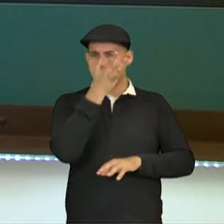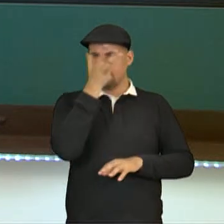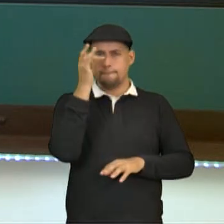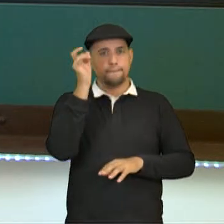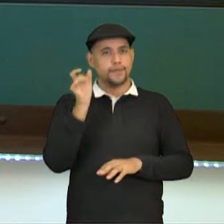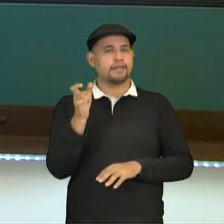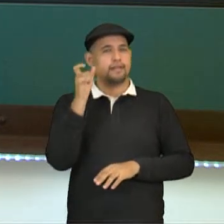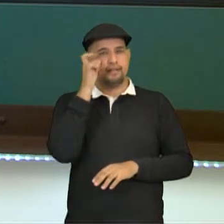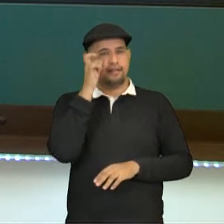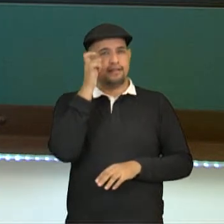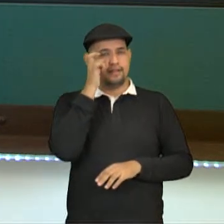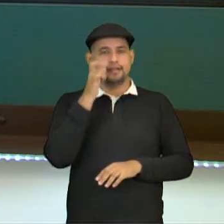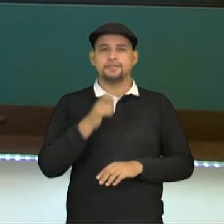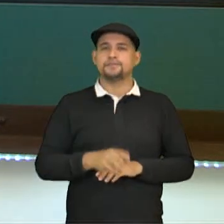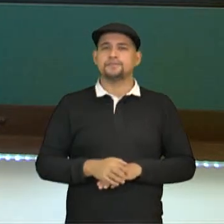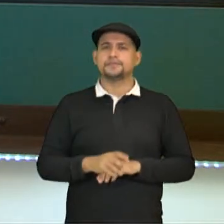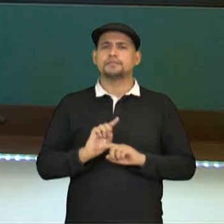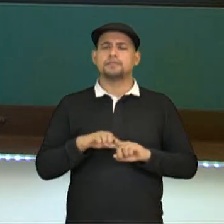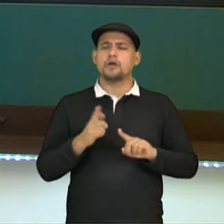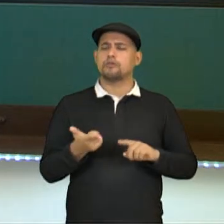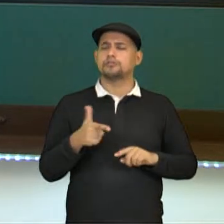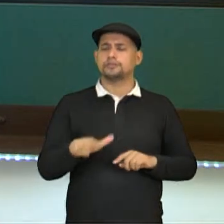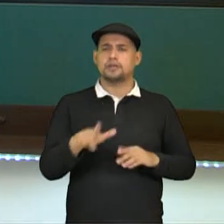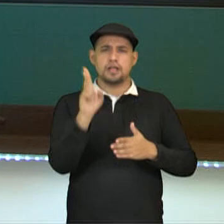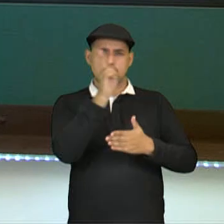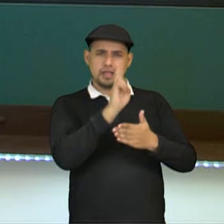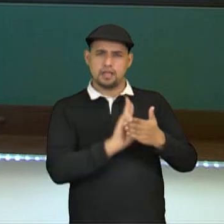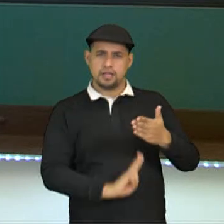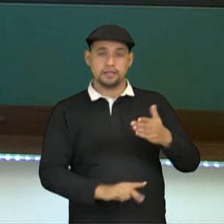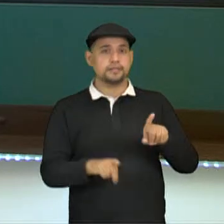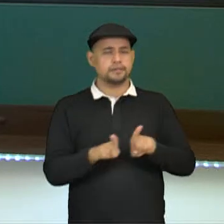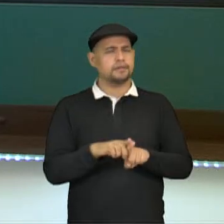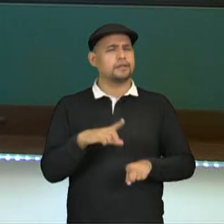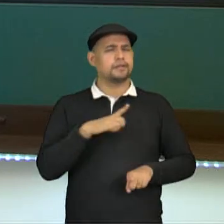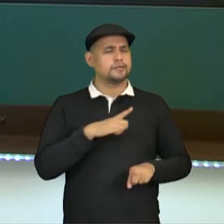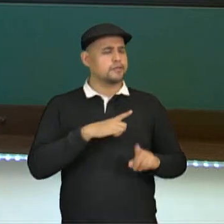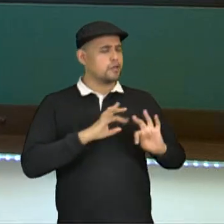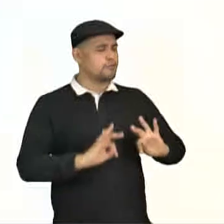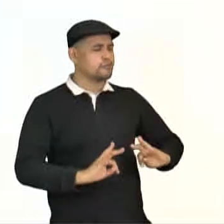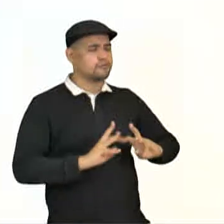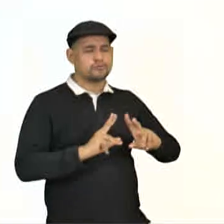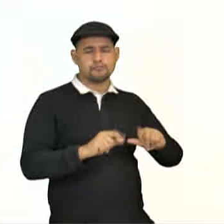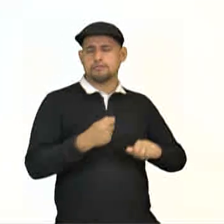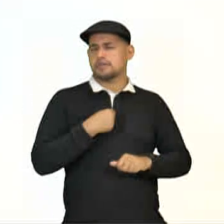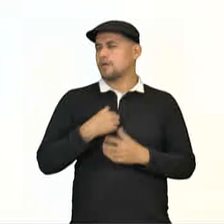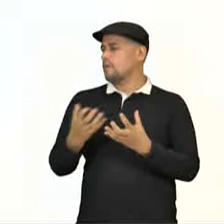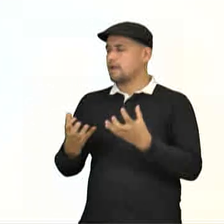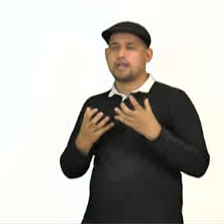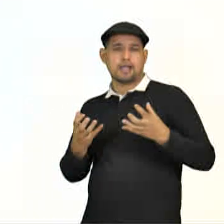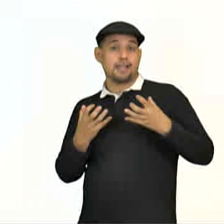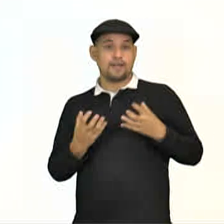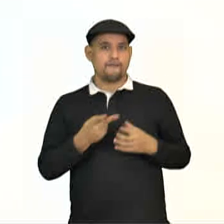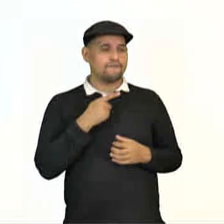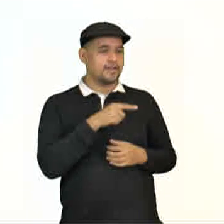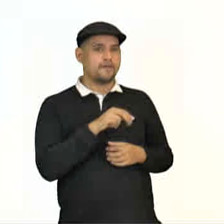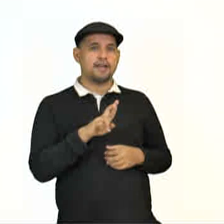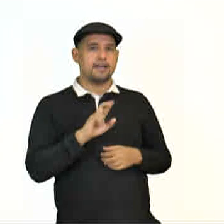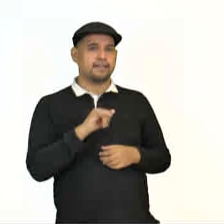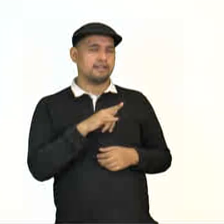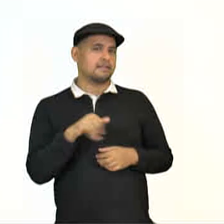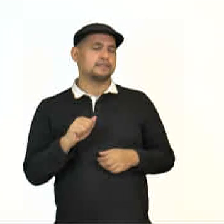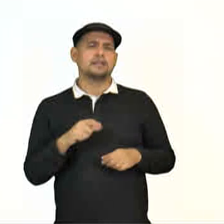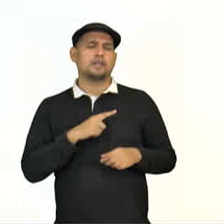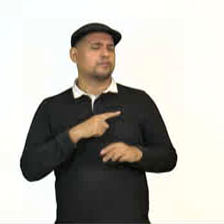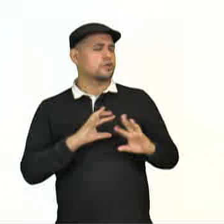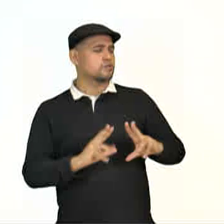Olha que interessante. Continuando a leitura. Eu tenho tudo o que desejo ter, disse Riqueza. Eu